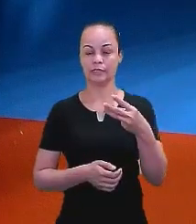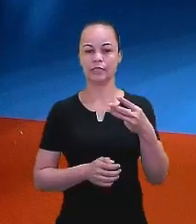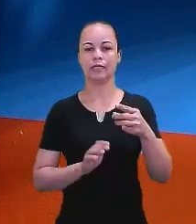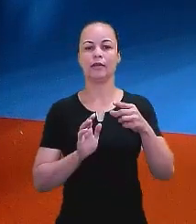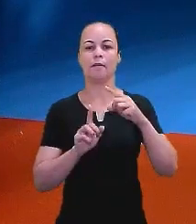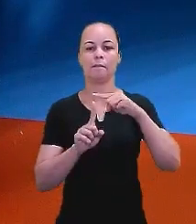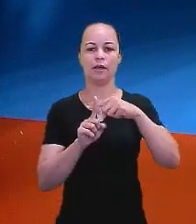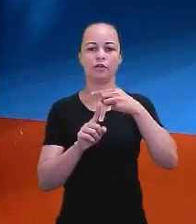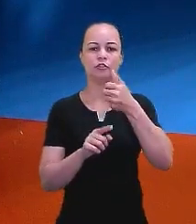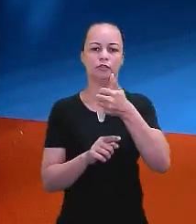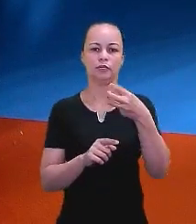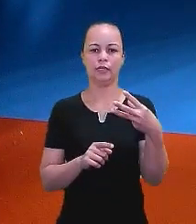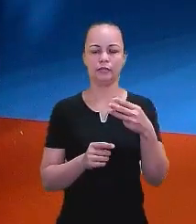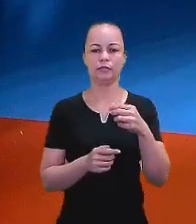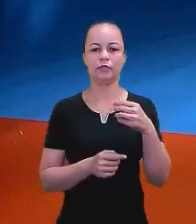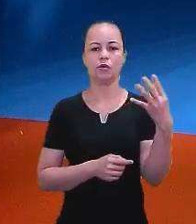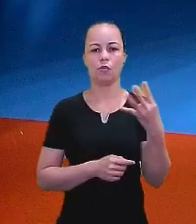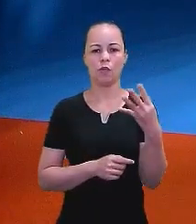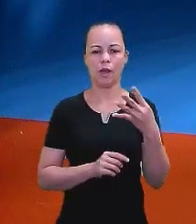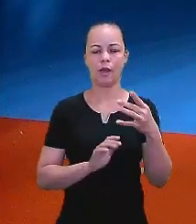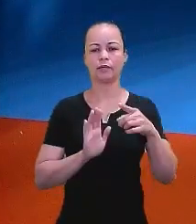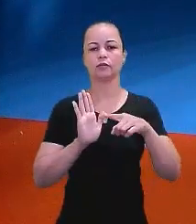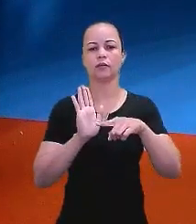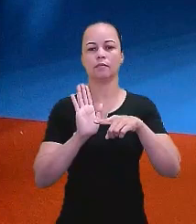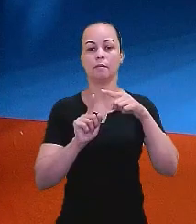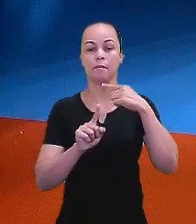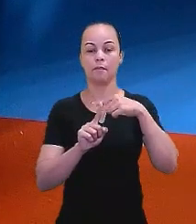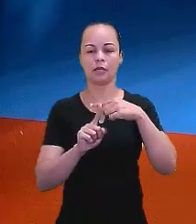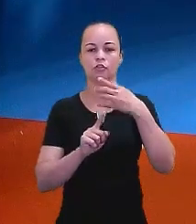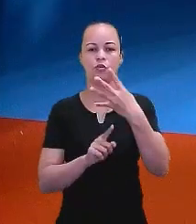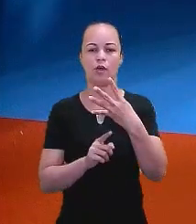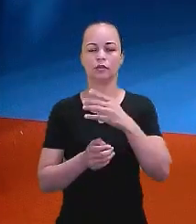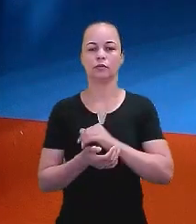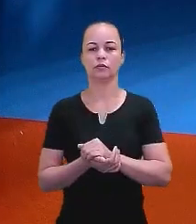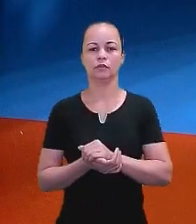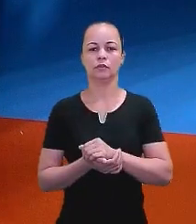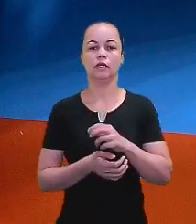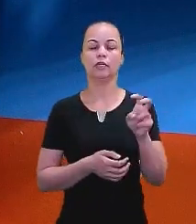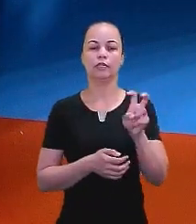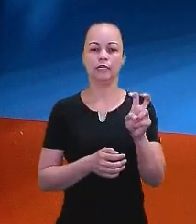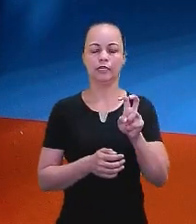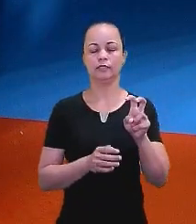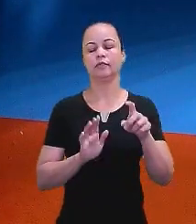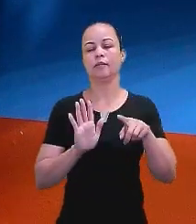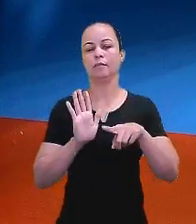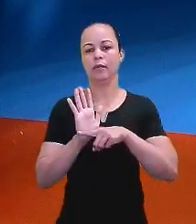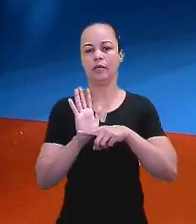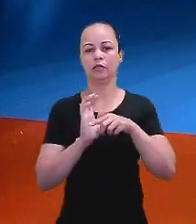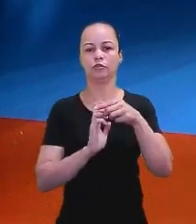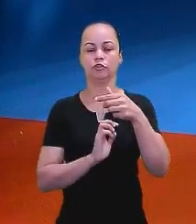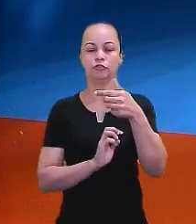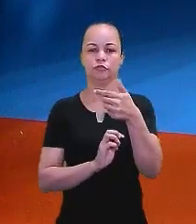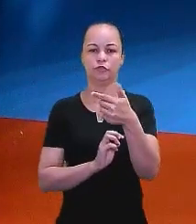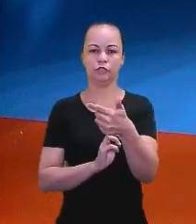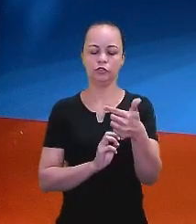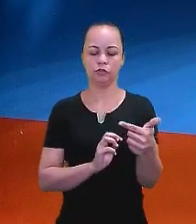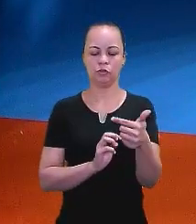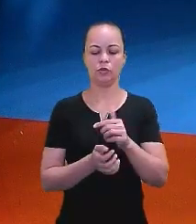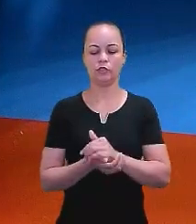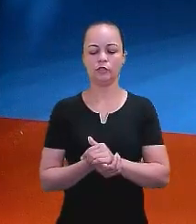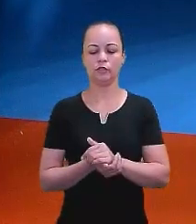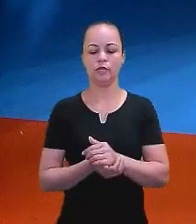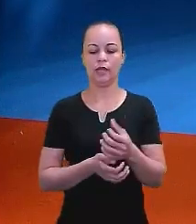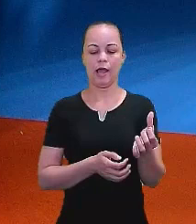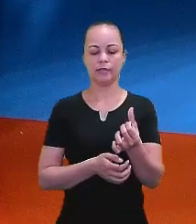mais 13. Quarta, mais 4. Quinta, menos 22. E a 6ª vez, mais